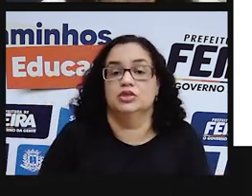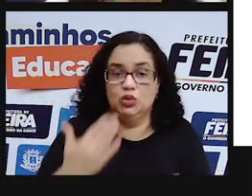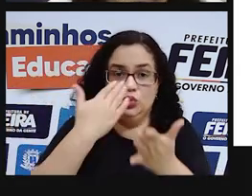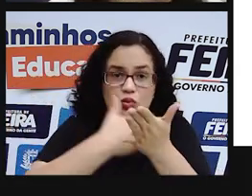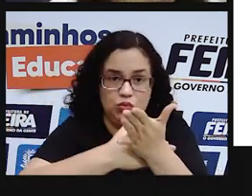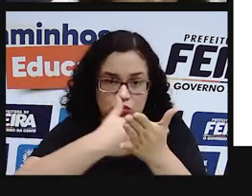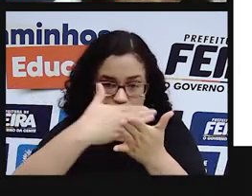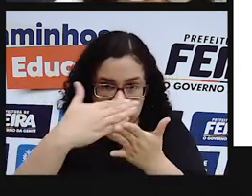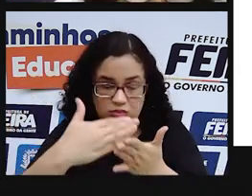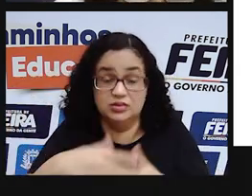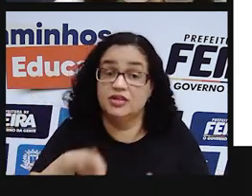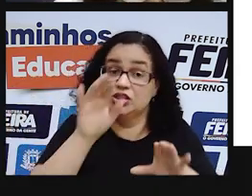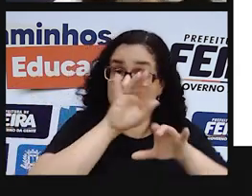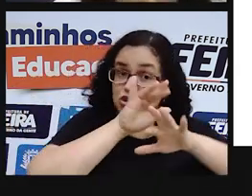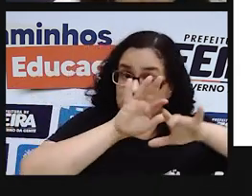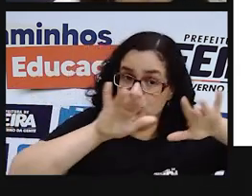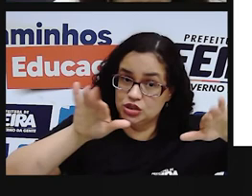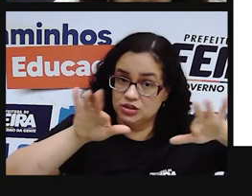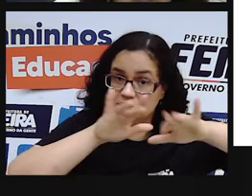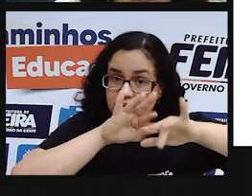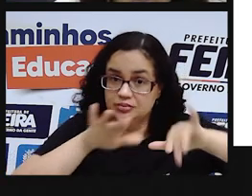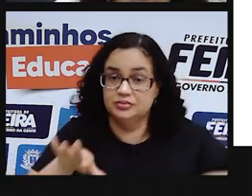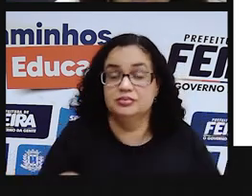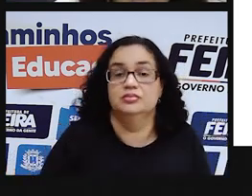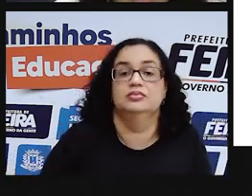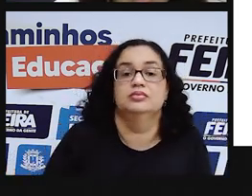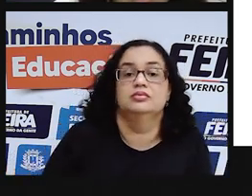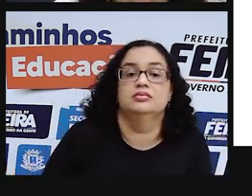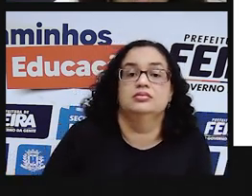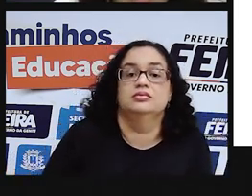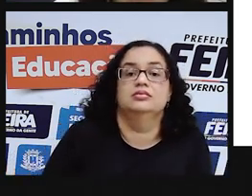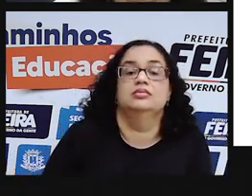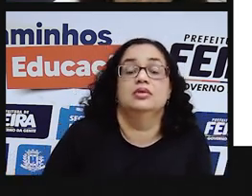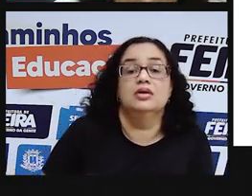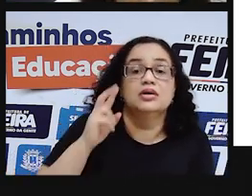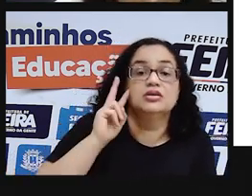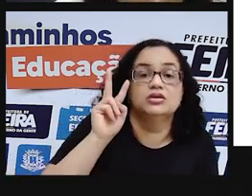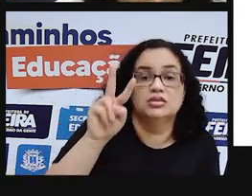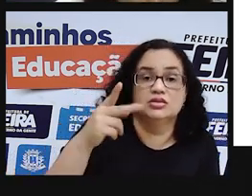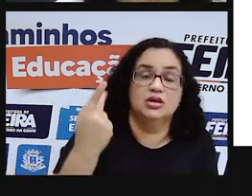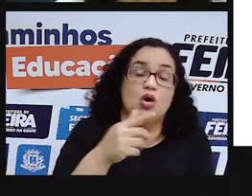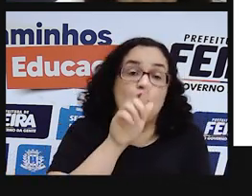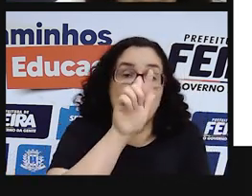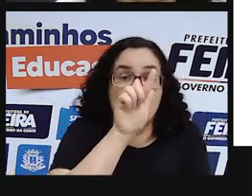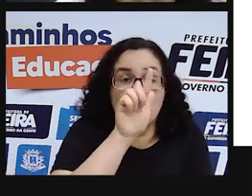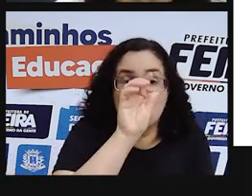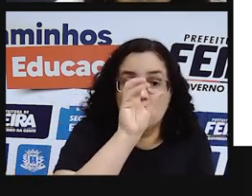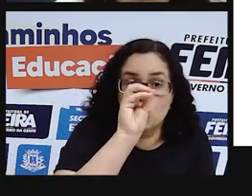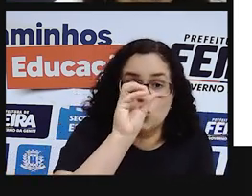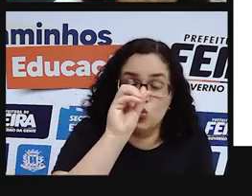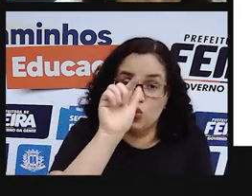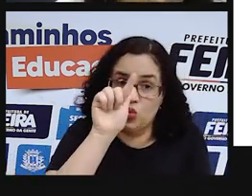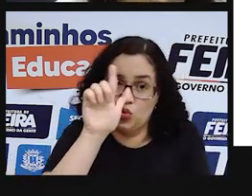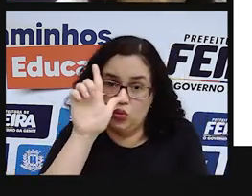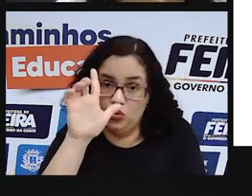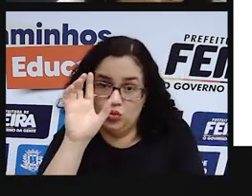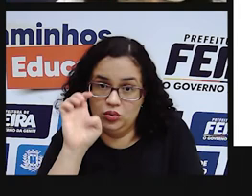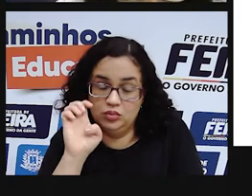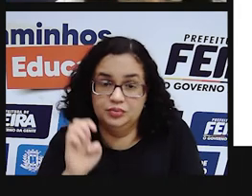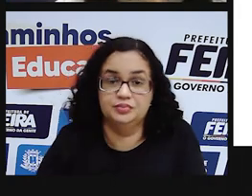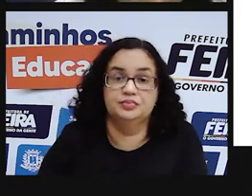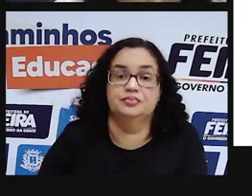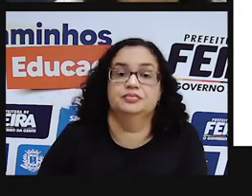começar a gente vai digitar ó já até apareceu aqui ó que a própria pesquisou mais